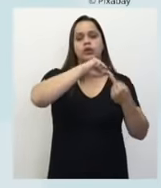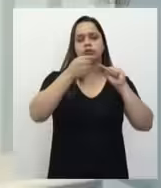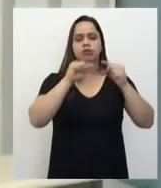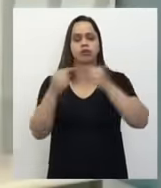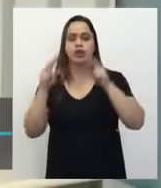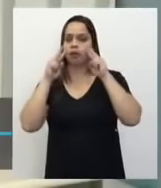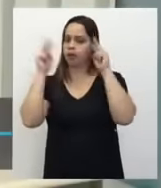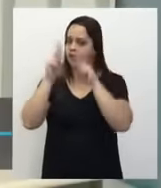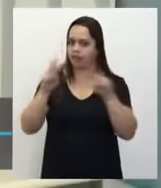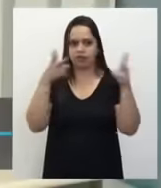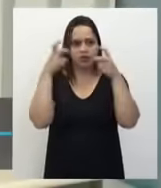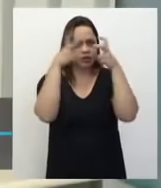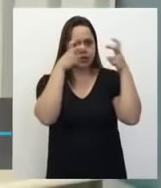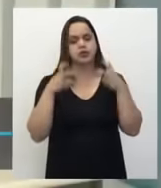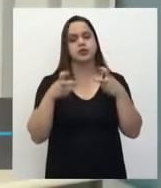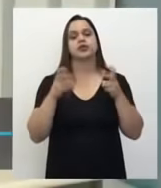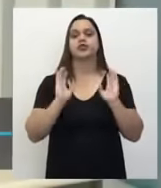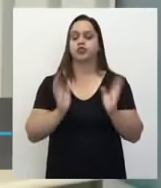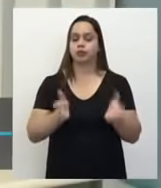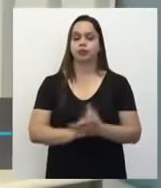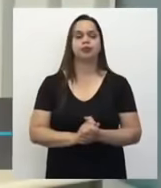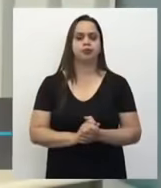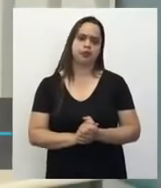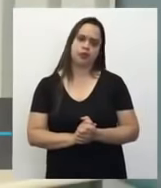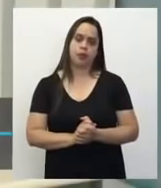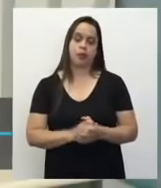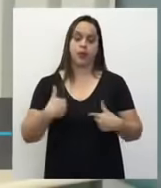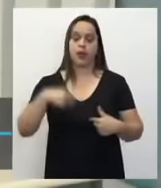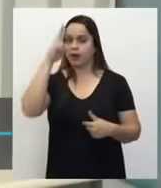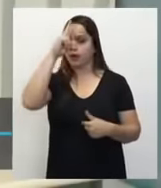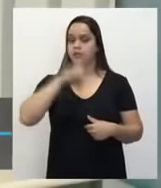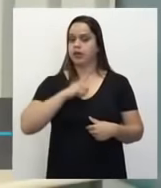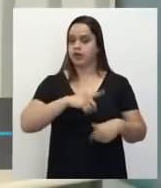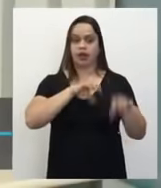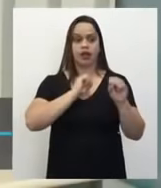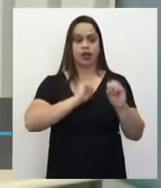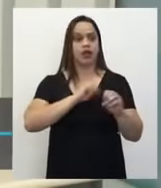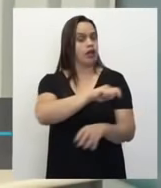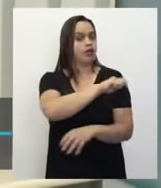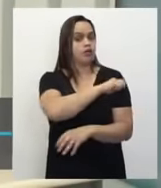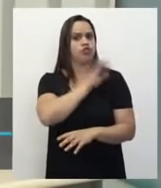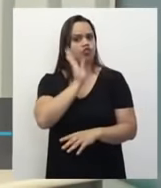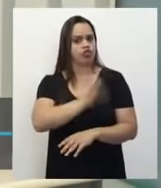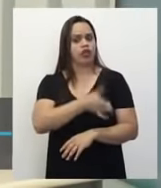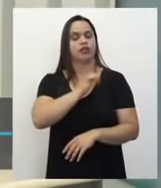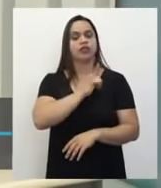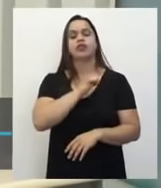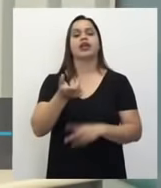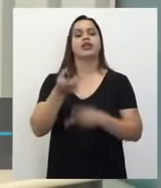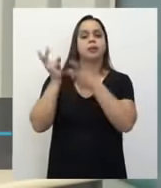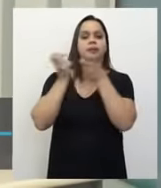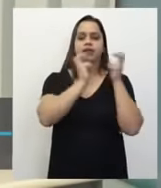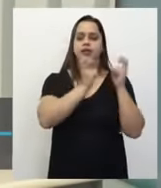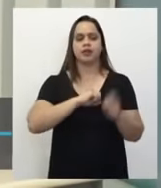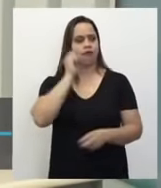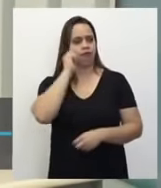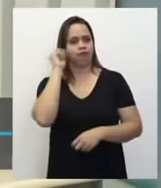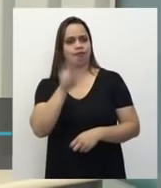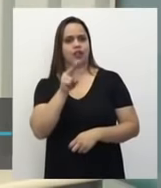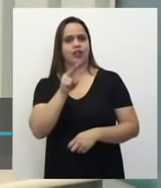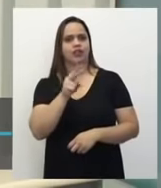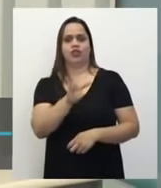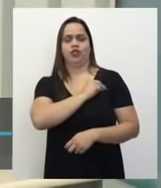apurada. Gente, já tem gente, eu lembro quando eu dava aula nas escolas, que já tem esse dom, já tem essa percepção, sabe? Bate o olho e fala,